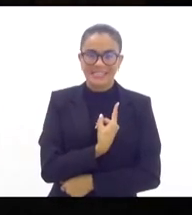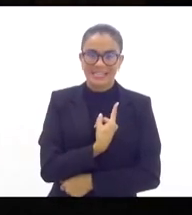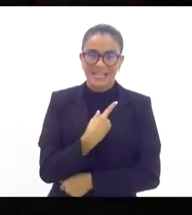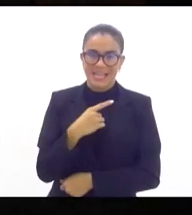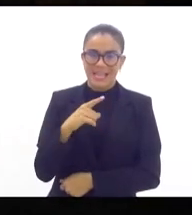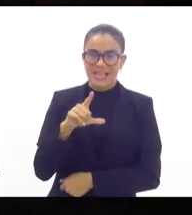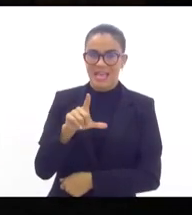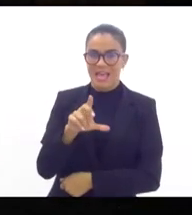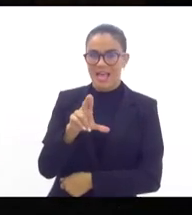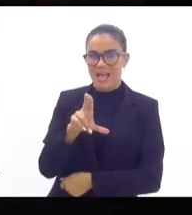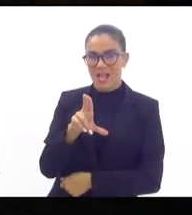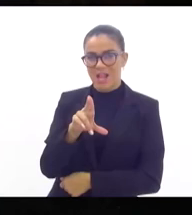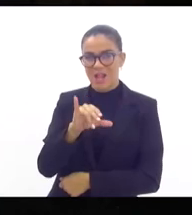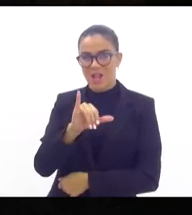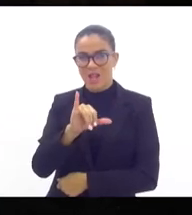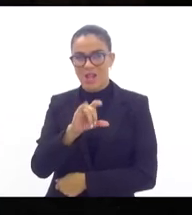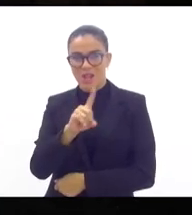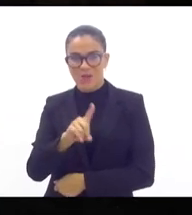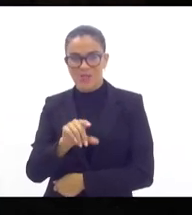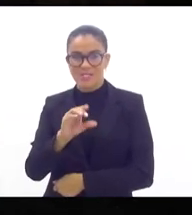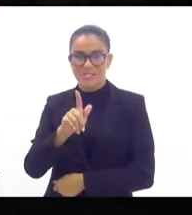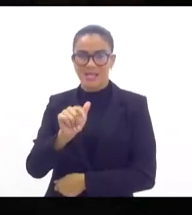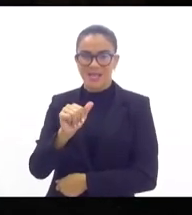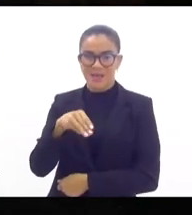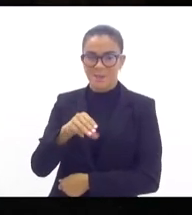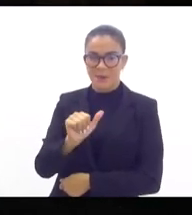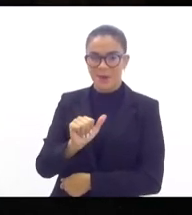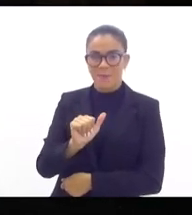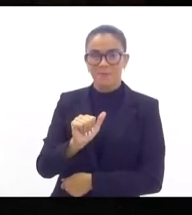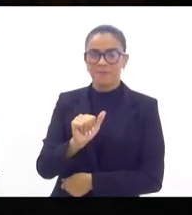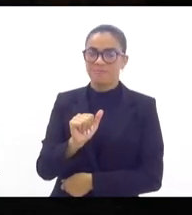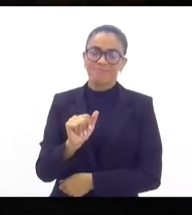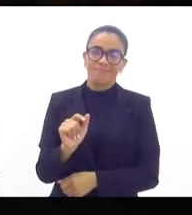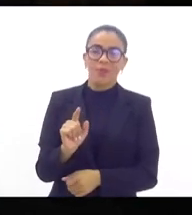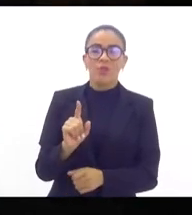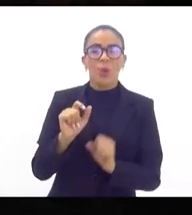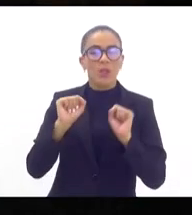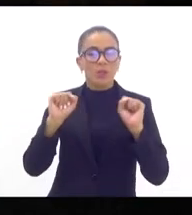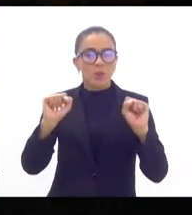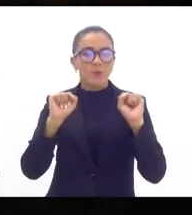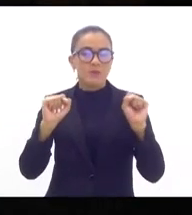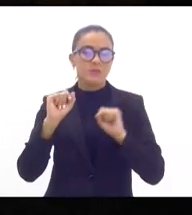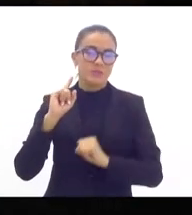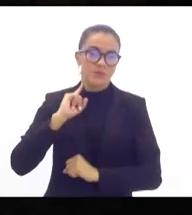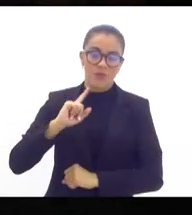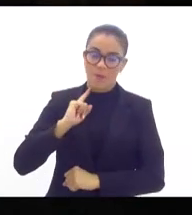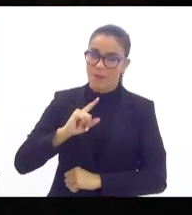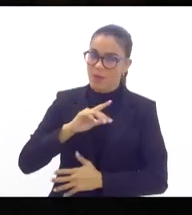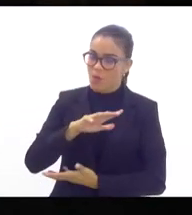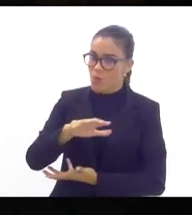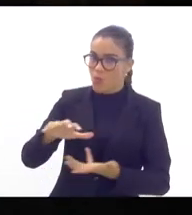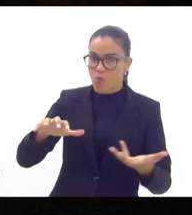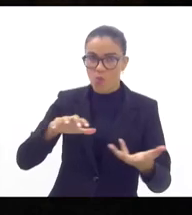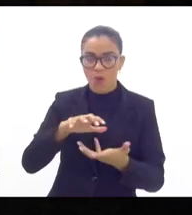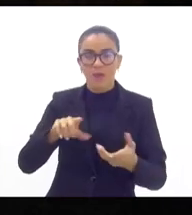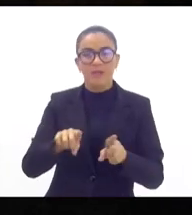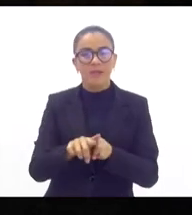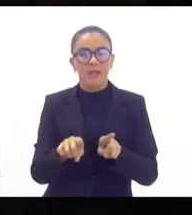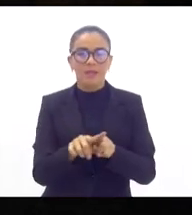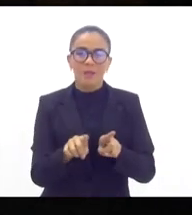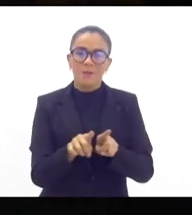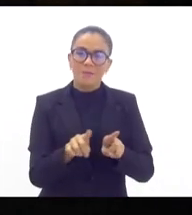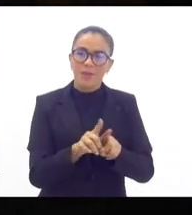Luz Gama General Canabarro que sofremos com a torcida do Flamengo tem o pessoal do outro lado